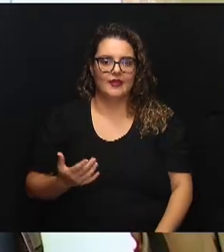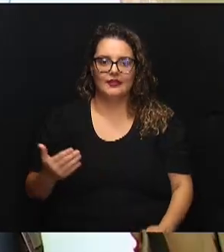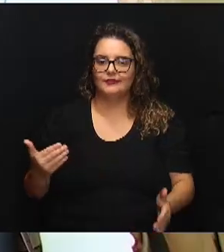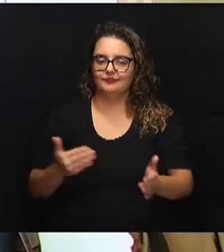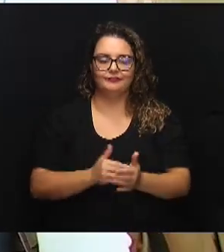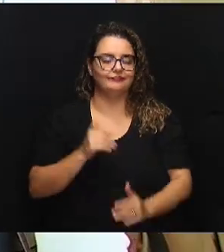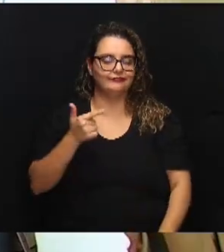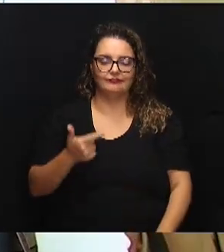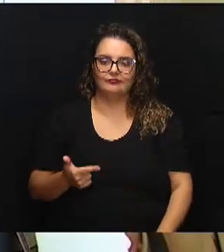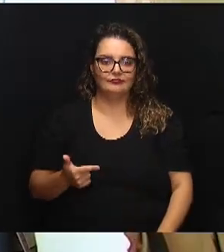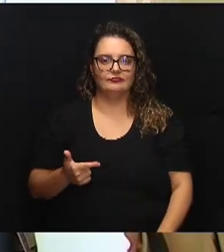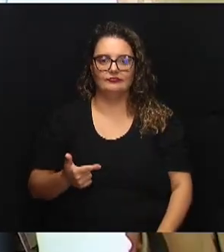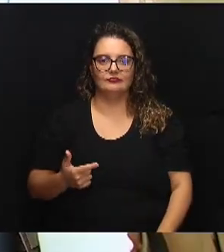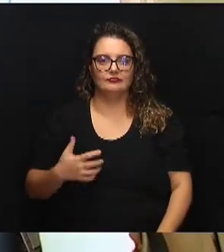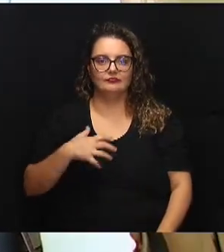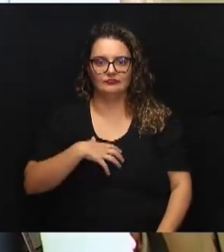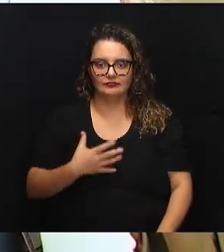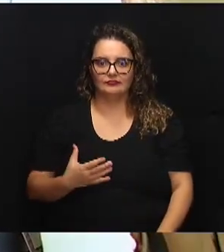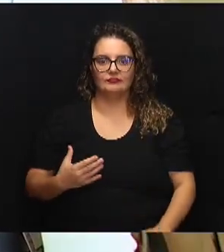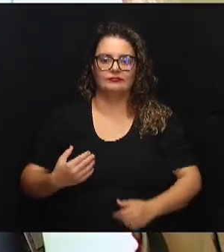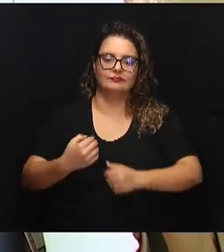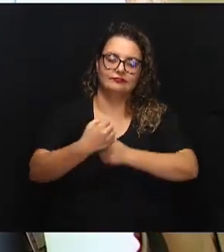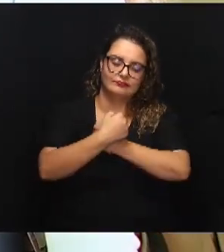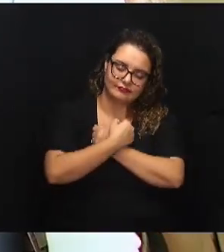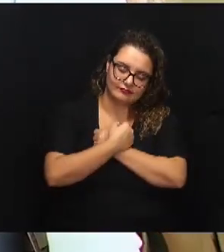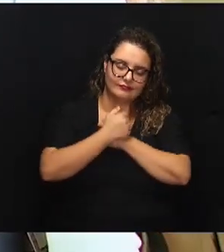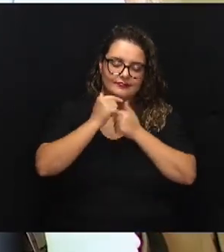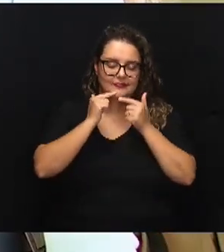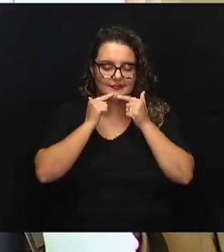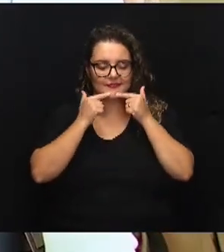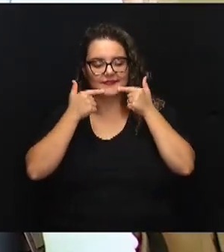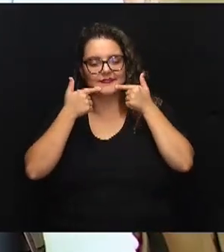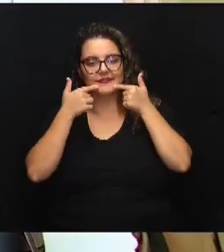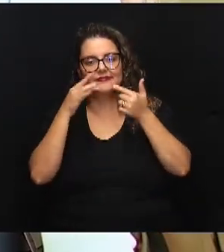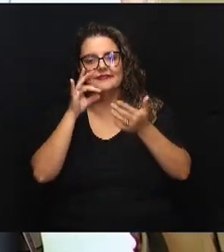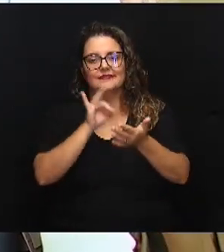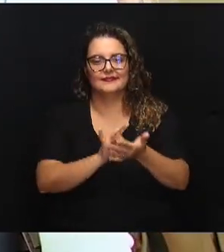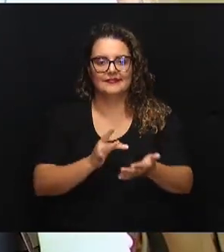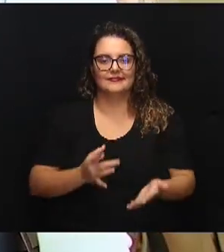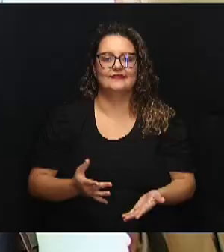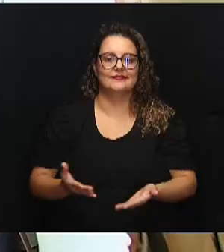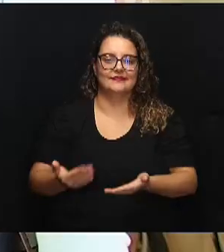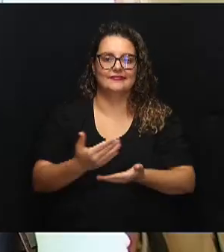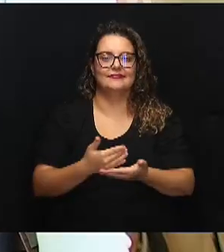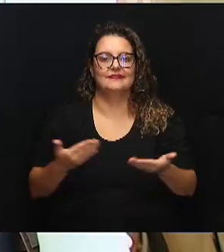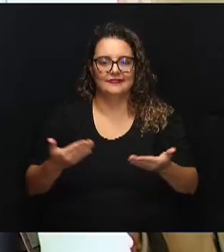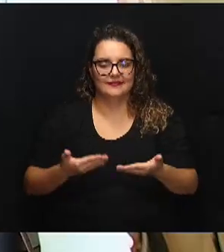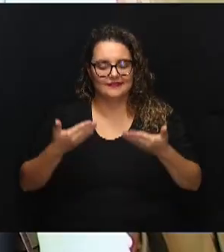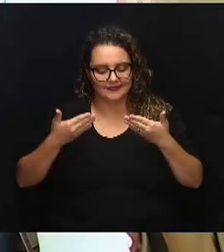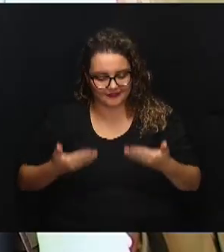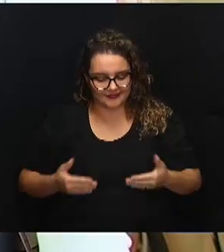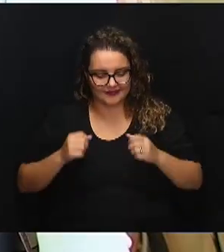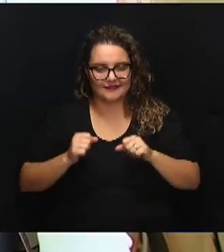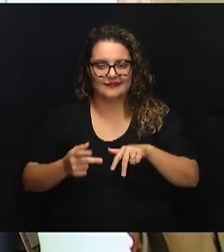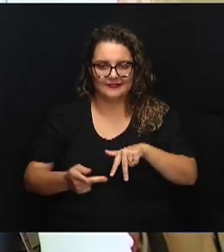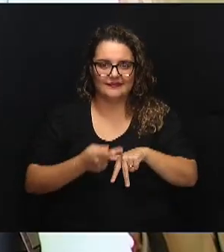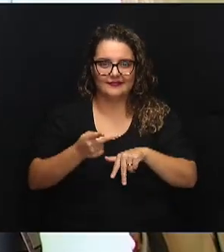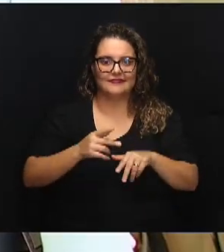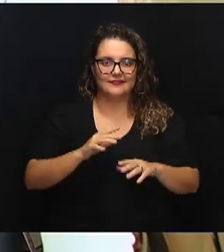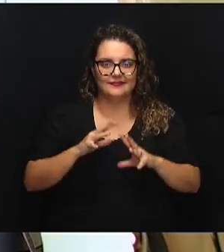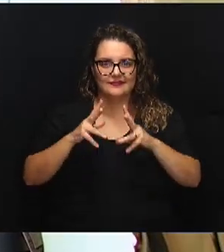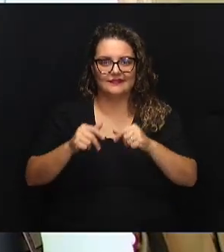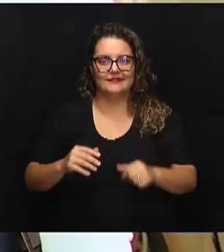jeito, mas ele foi lá com o seu abraço, com o seu sorriso verdadeiro e honesto, e me acolheu. Hoje eu estou aqui para poder contemplar todo esse